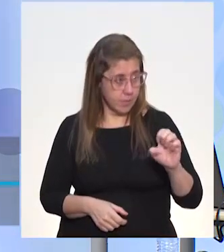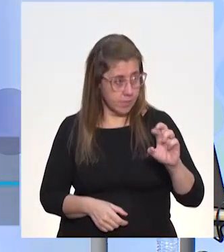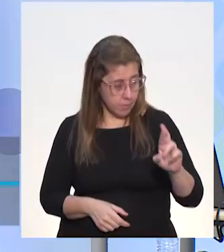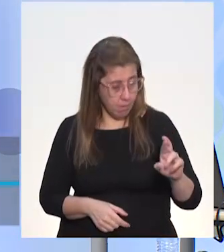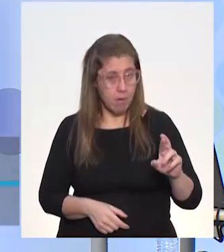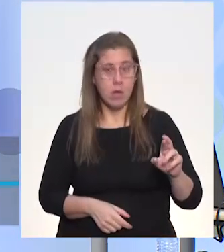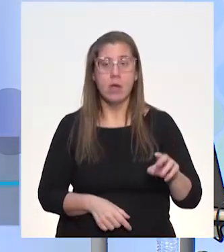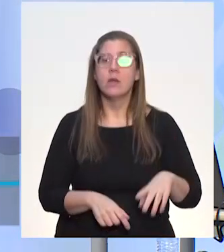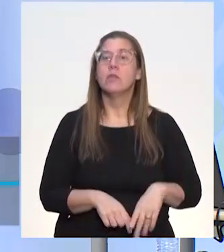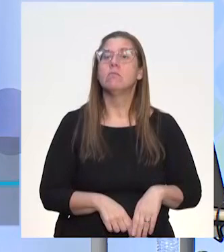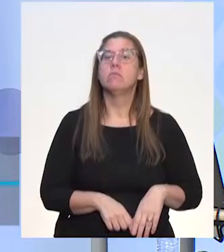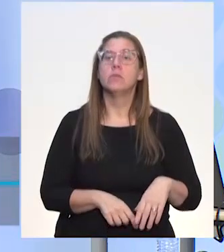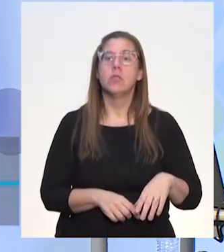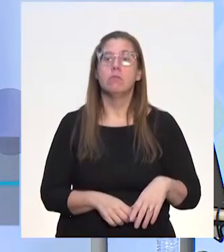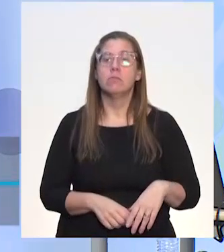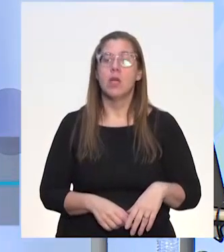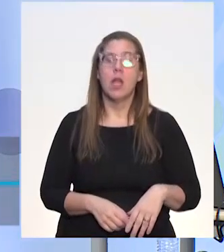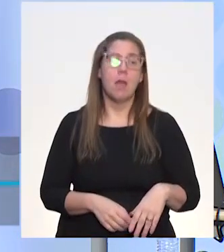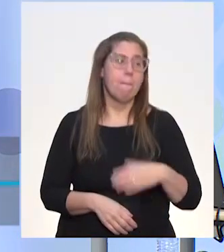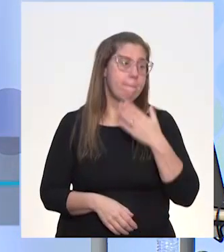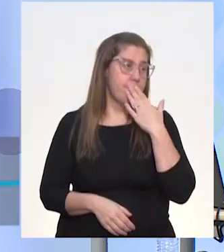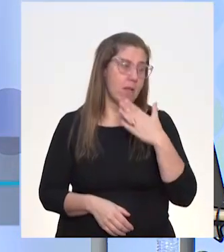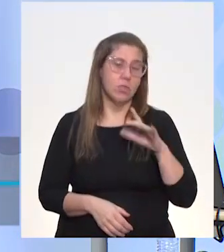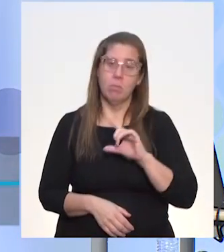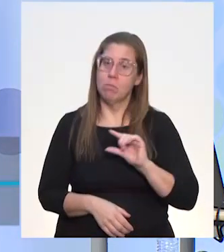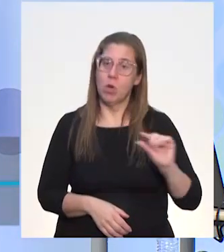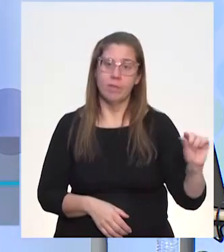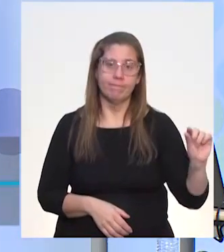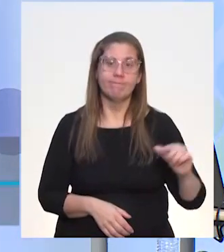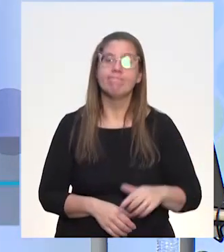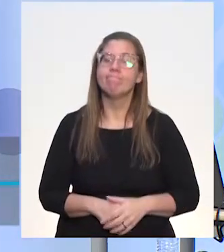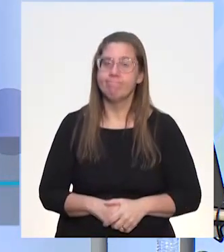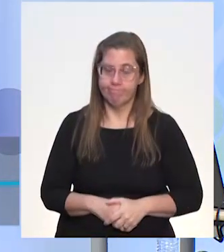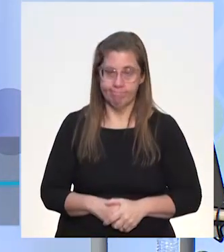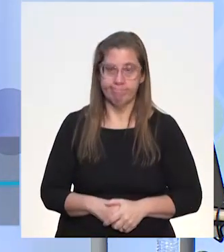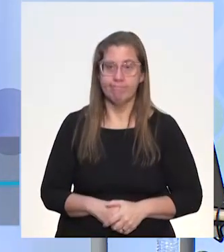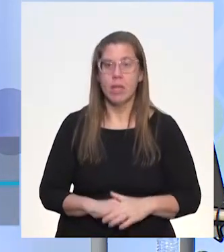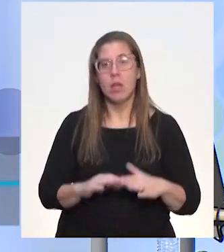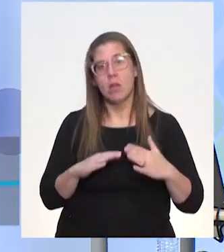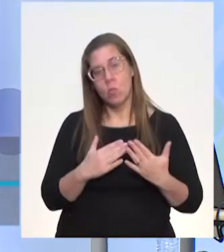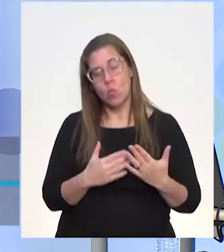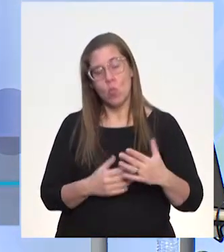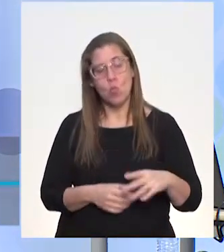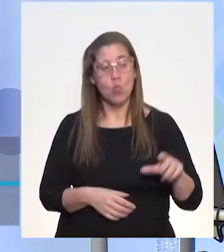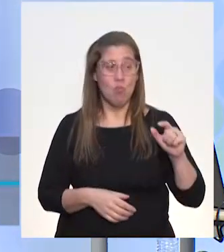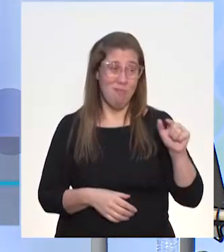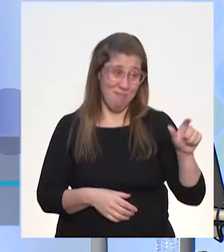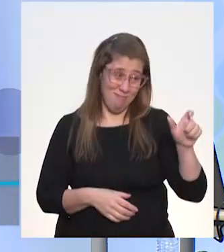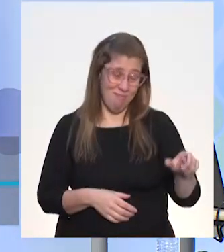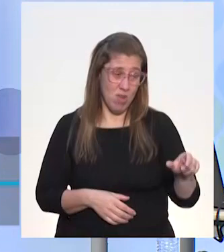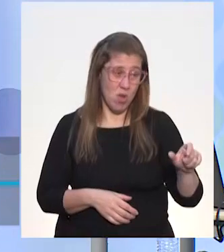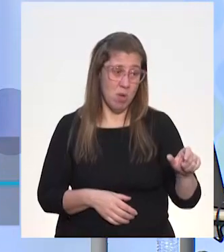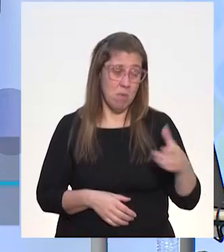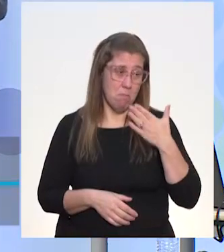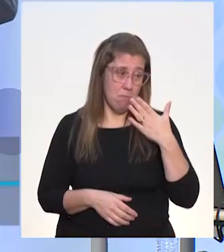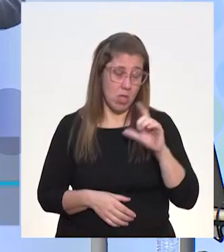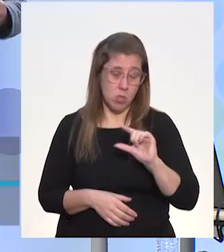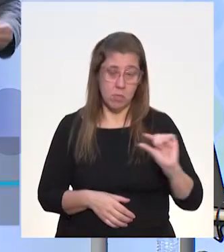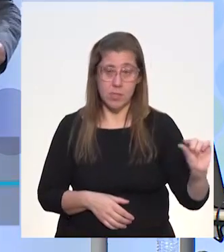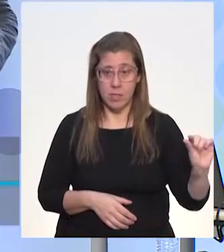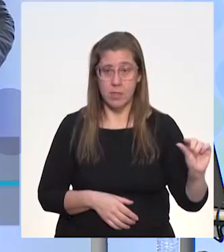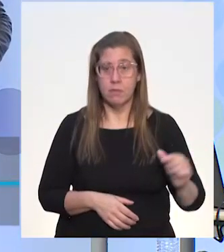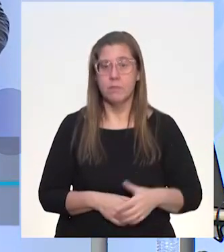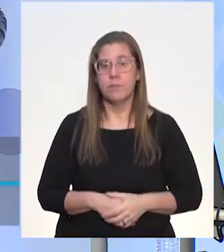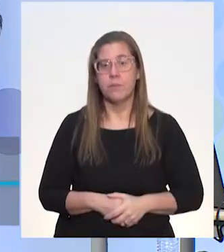o título de imperador na Alemanha é Kaiser. Assim que o Kaiser renuncia, um governo